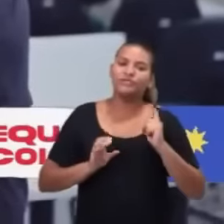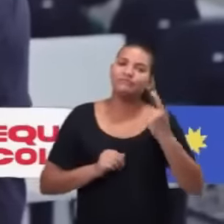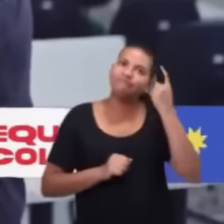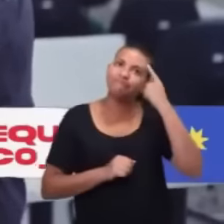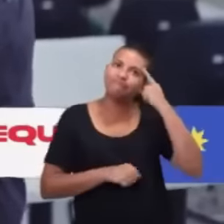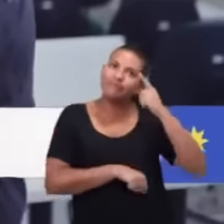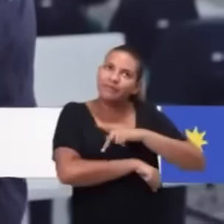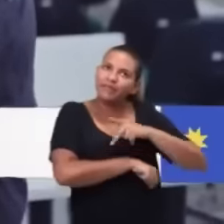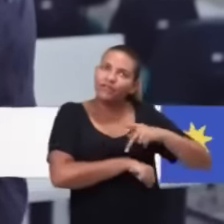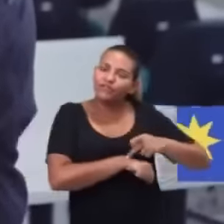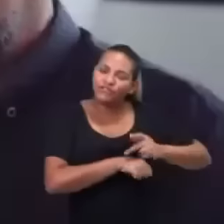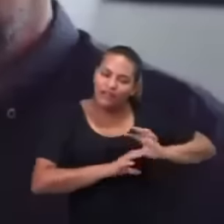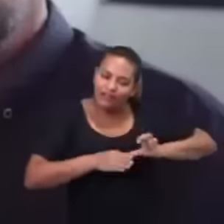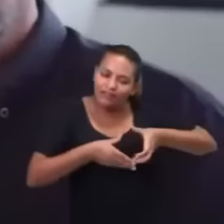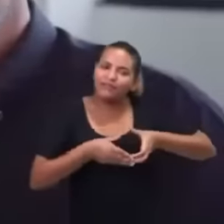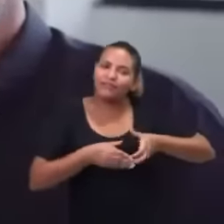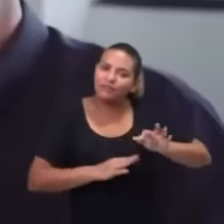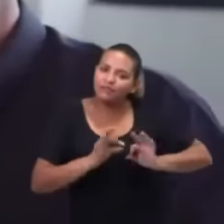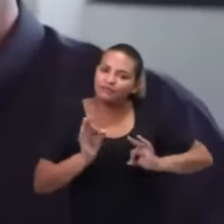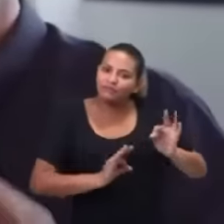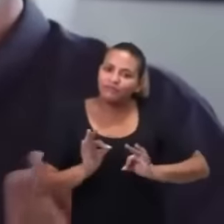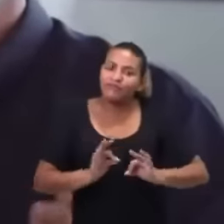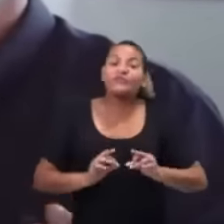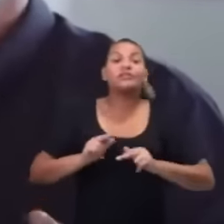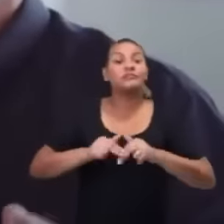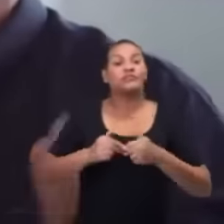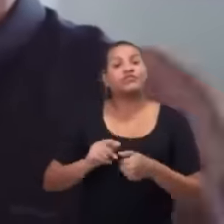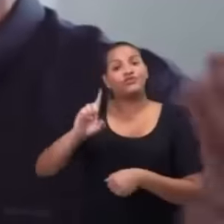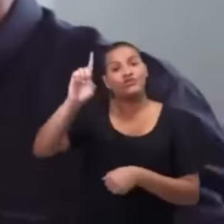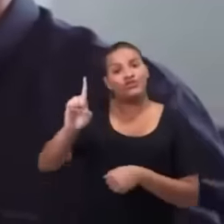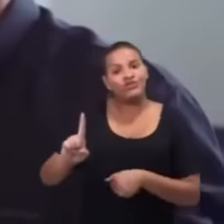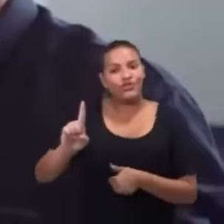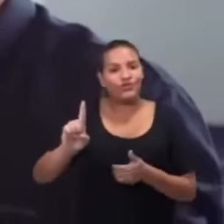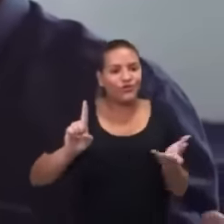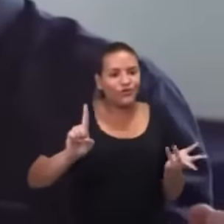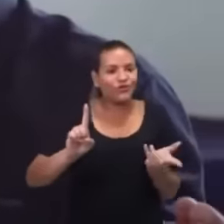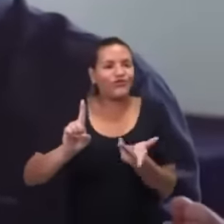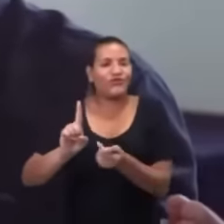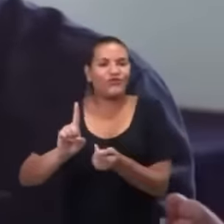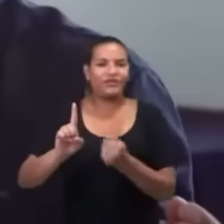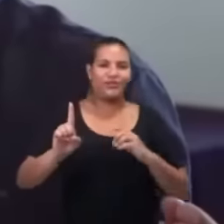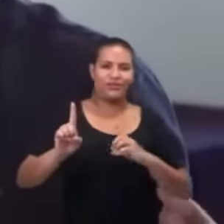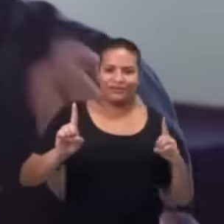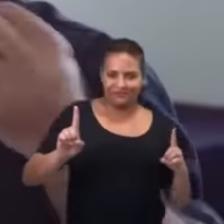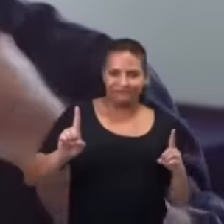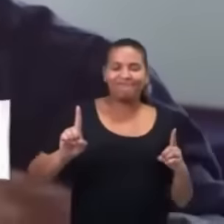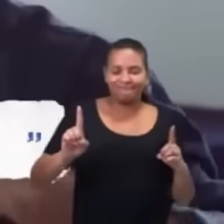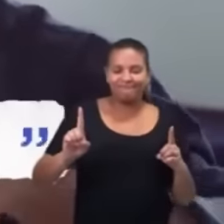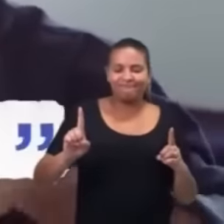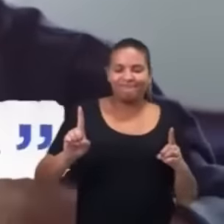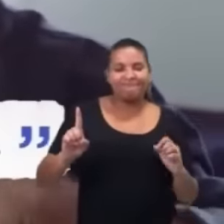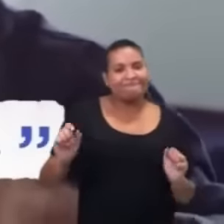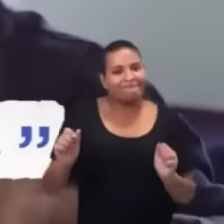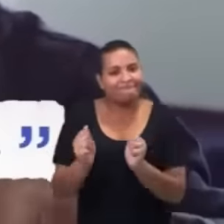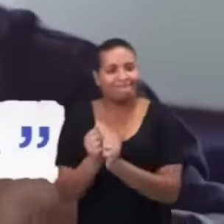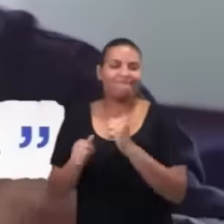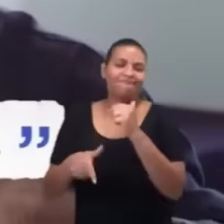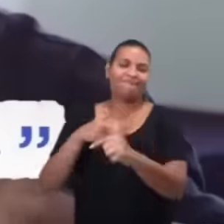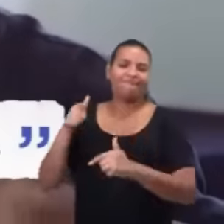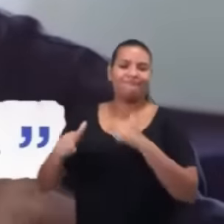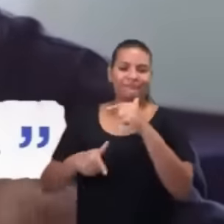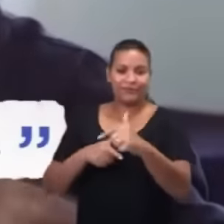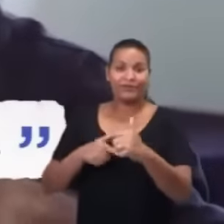liderar do ponto de vista pedagógico. A tomada de decisão do diretor diz muito na escola, né? E uma vez que é